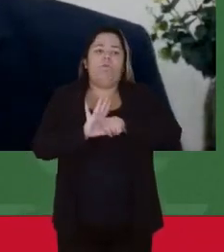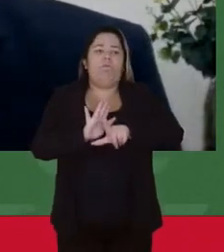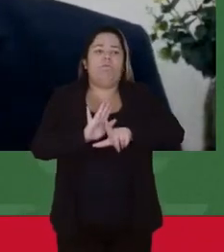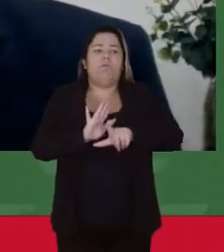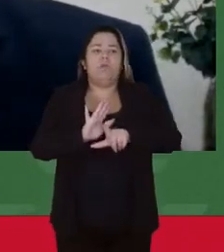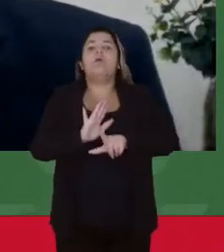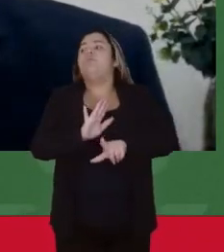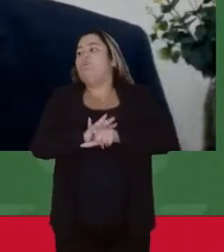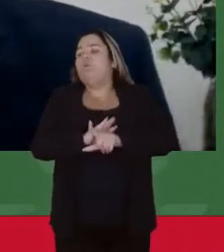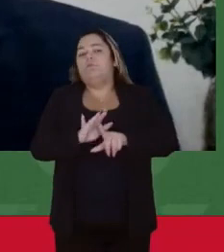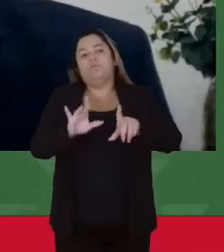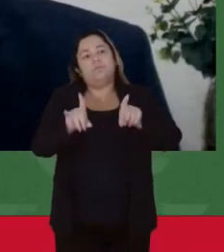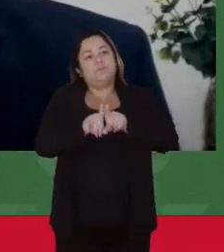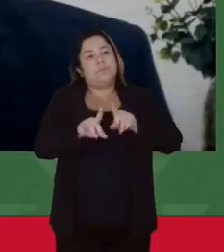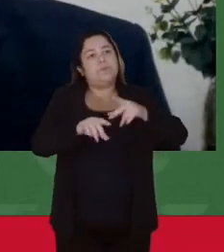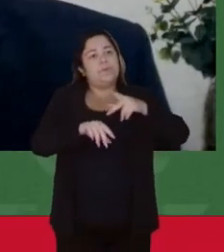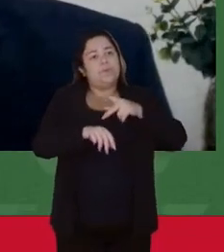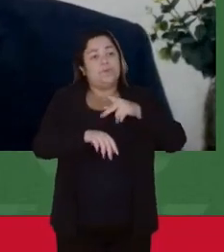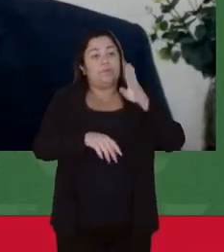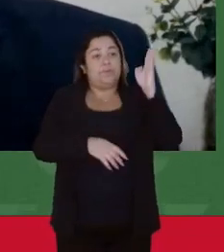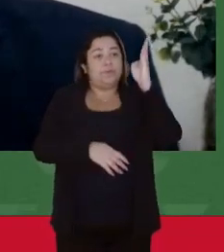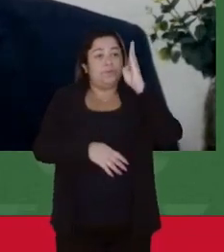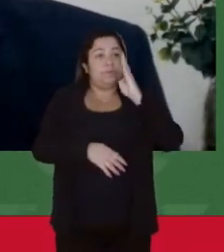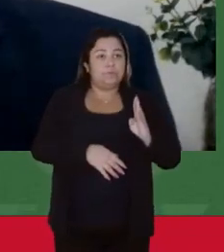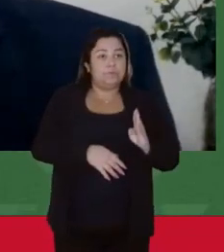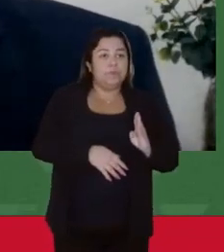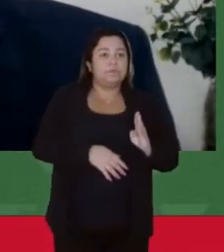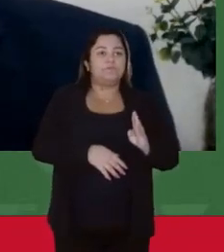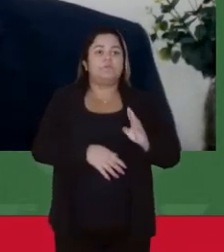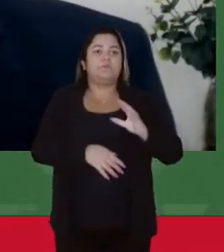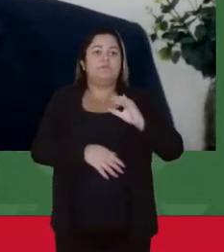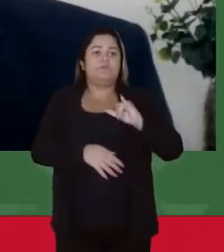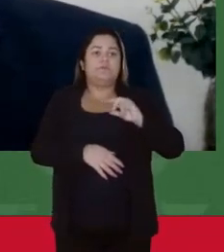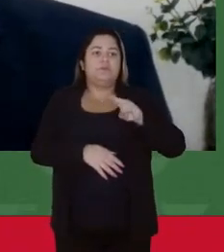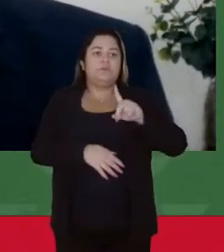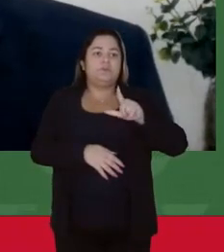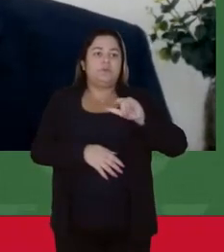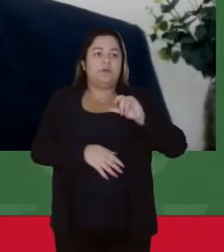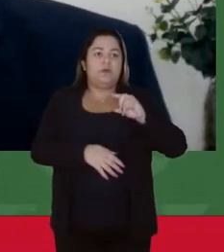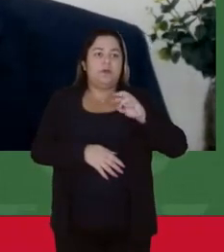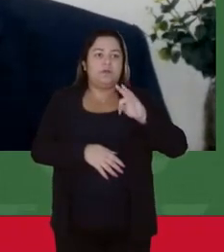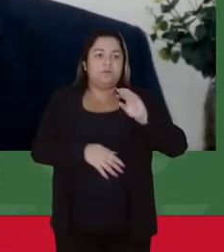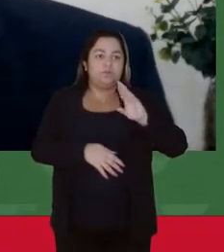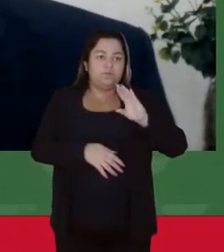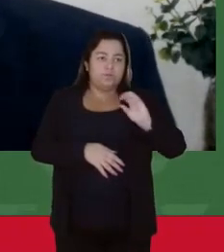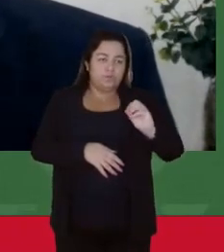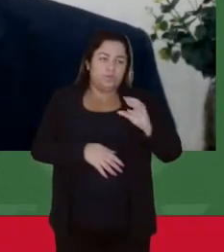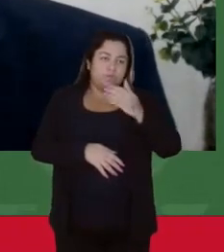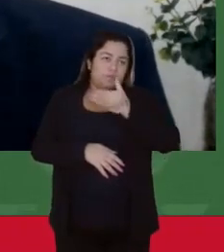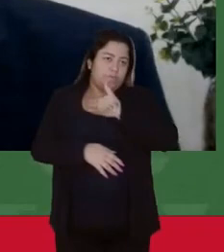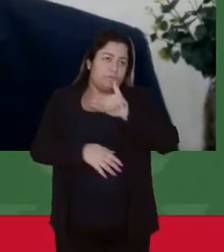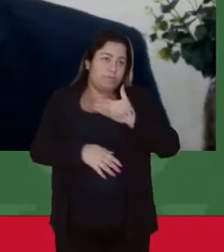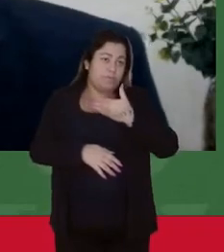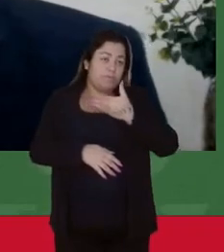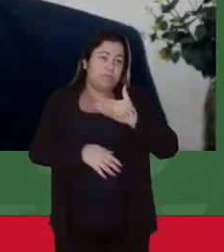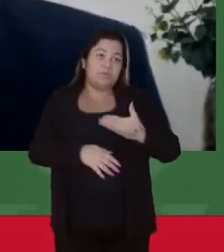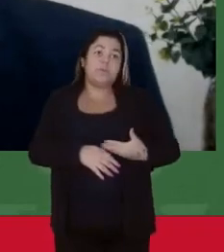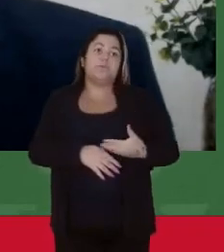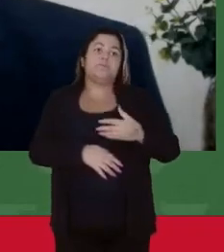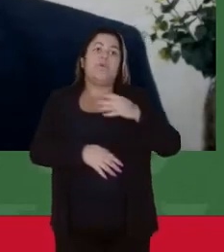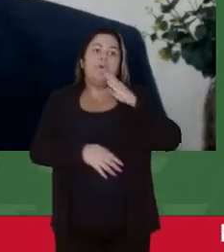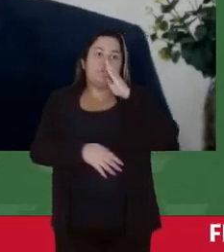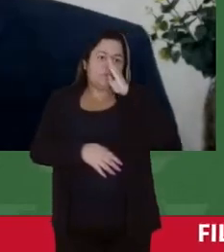Brasil num patamar civilizatório, né? Evidente que o desgoverno Bolsonaro, que veio para